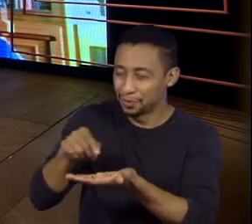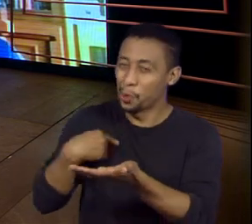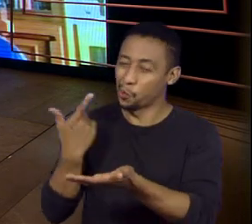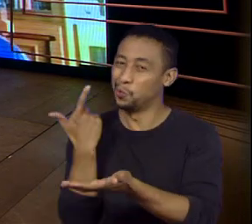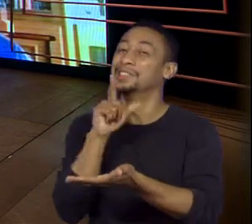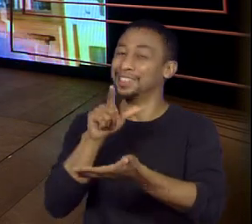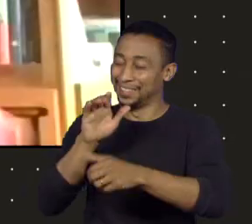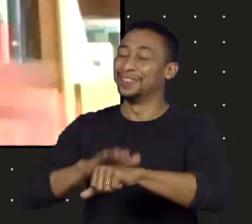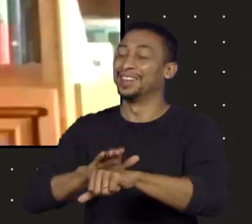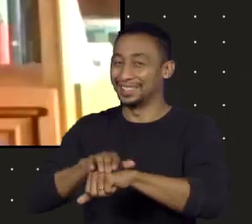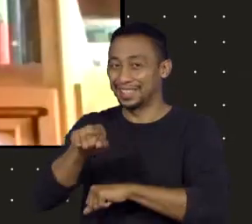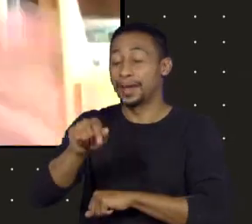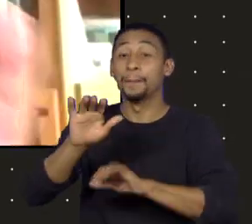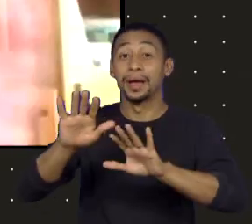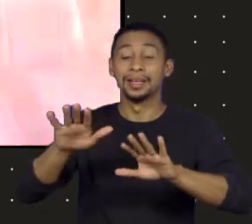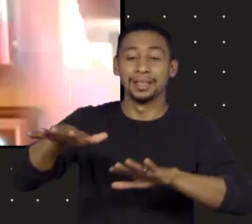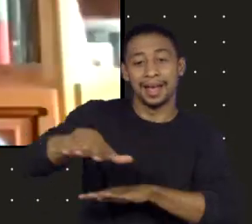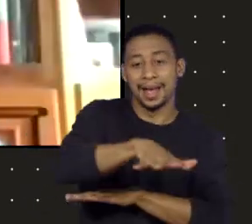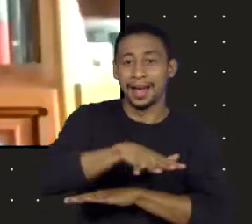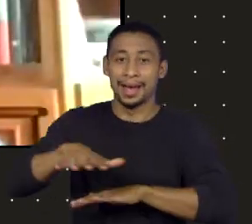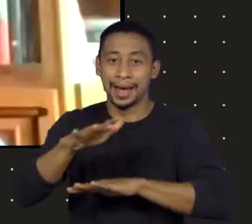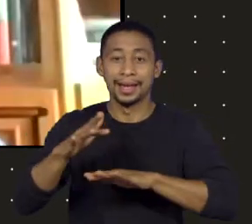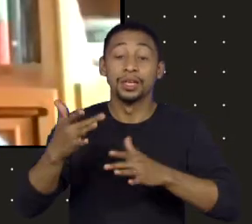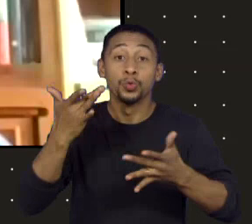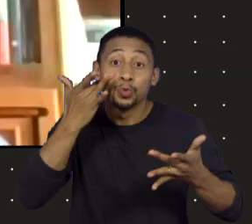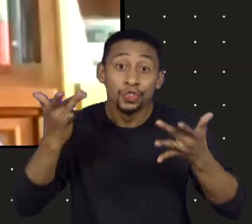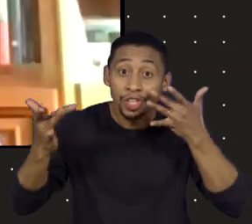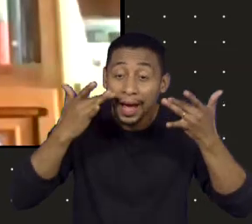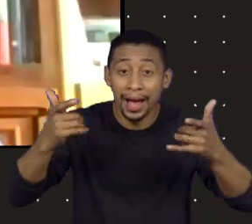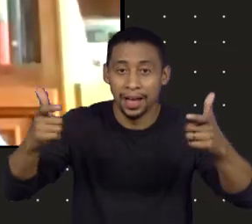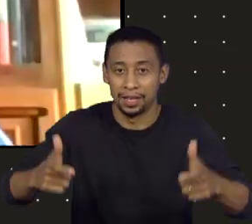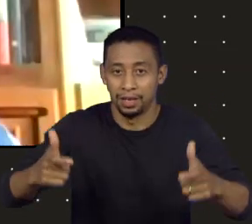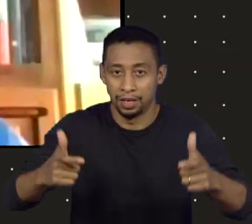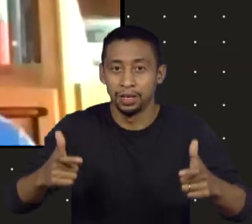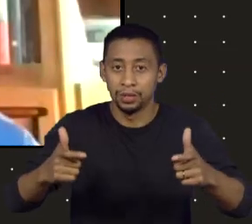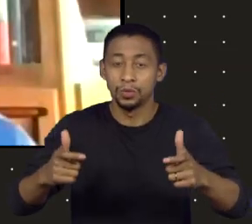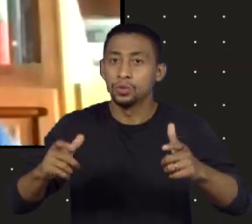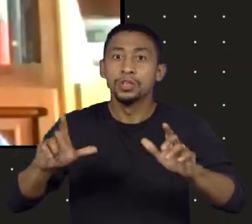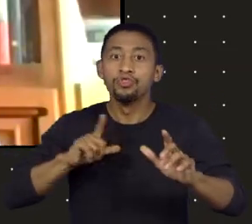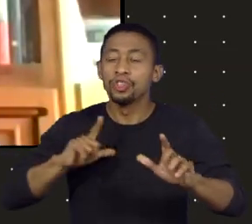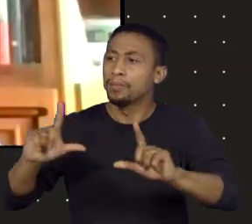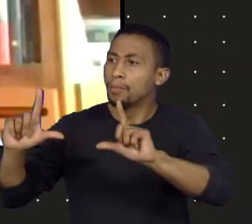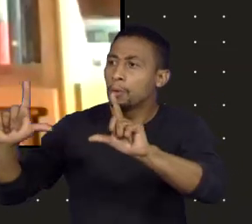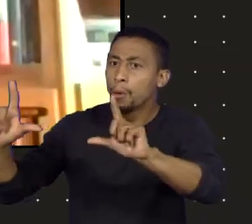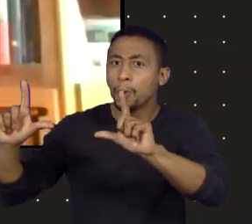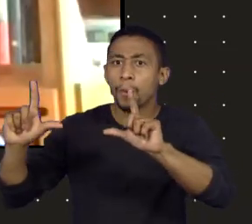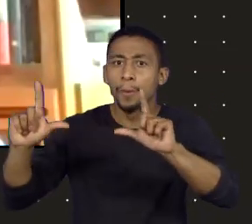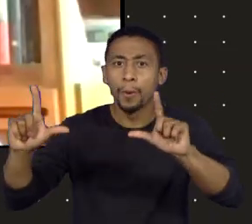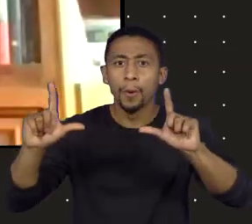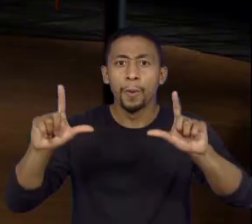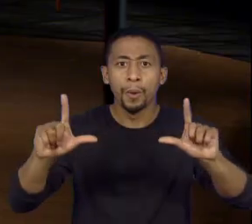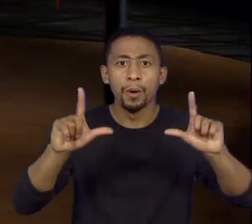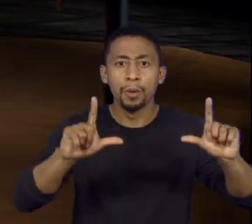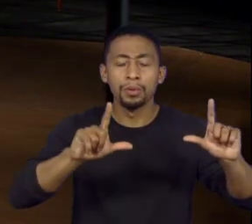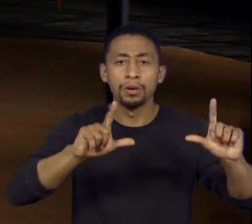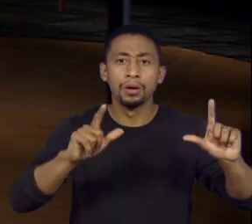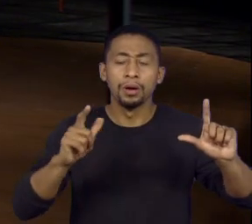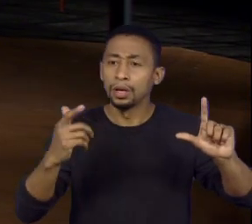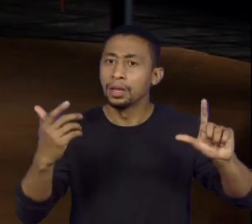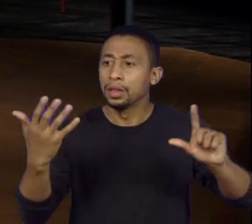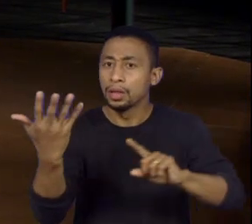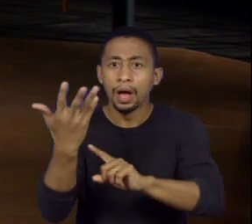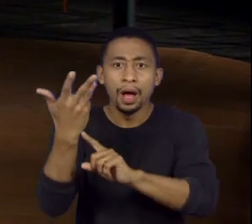era uma espécie de quadro dedicado a Heitor dos Prazeres.